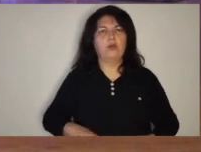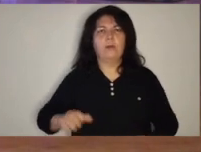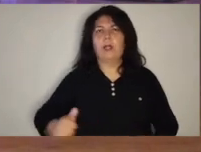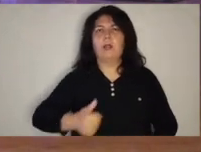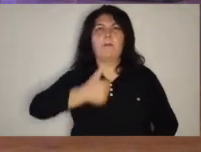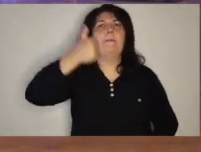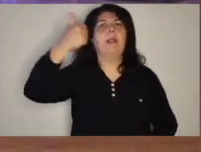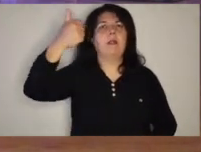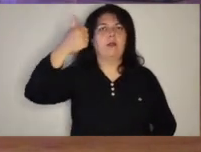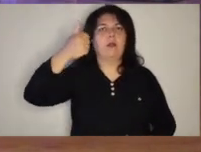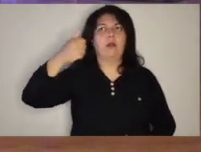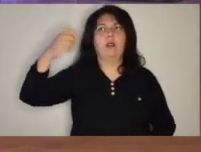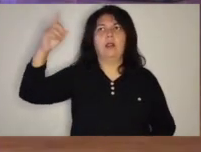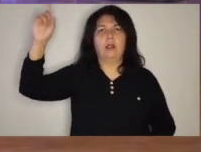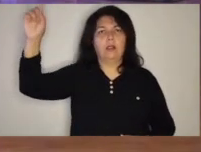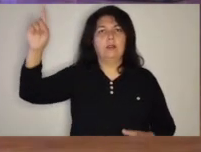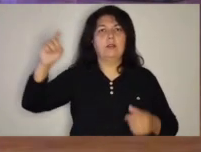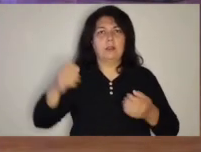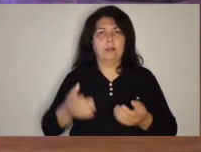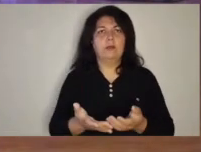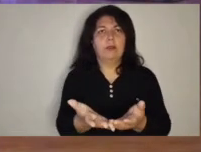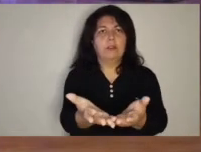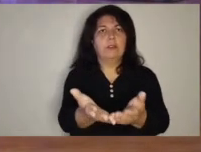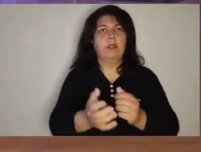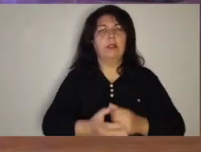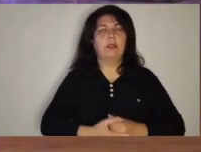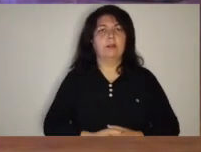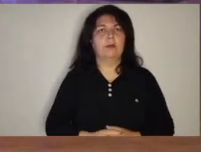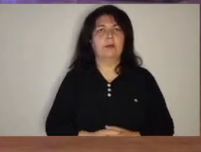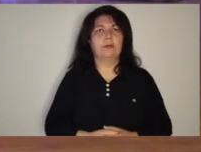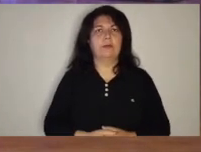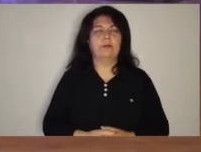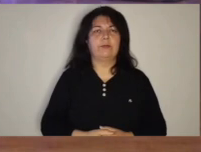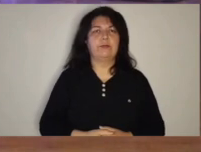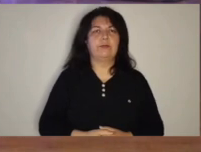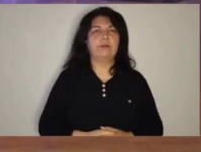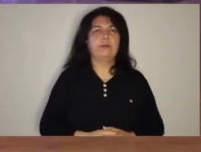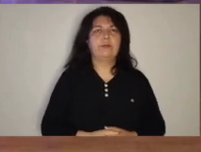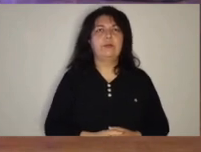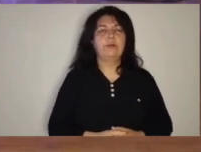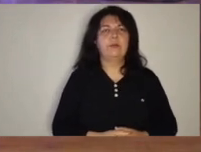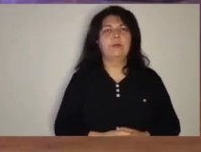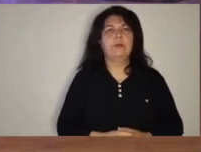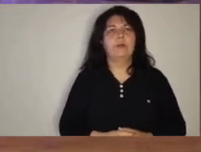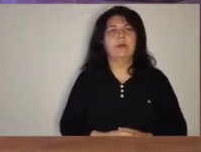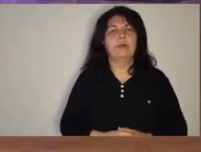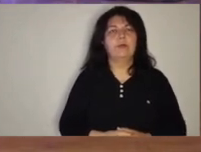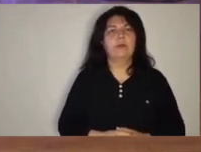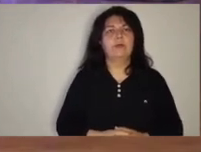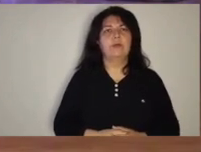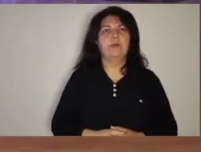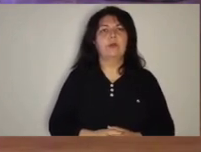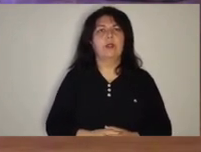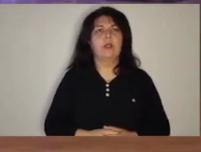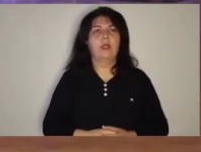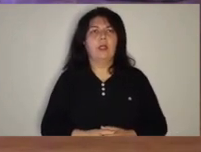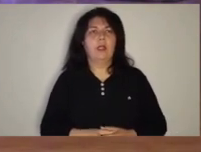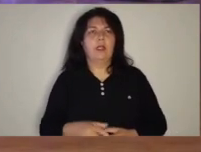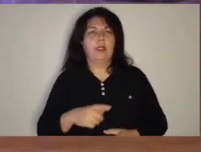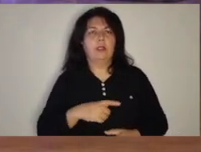ajudar. Irmãos, tem gente que tem muito, não é feliz. E tem gente que tem pouco e vive uma